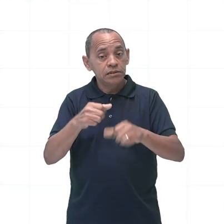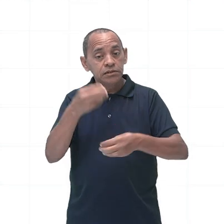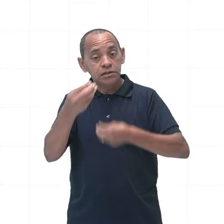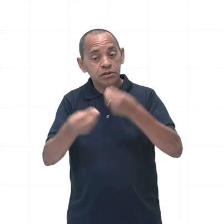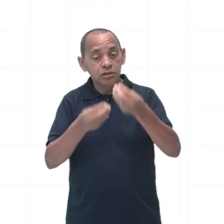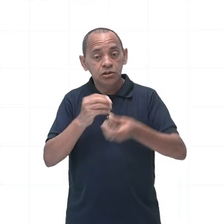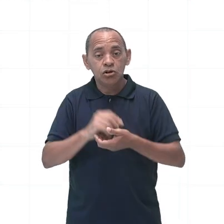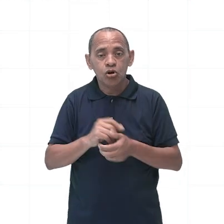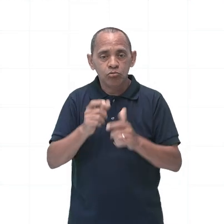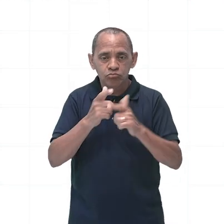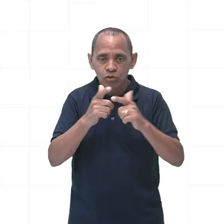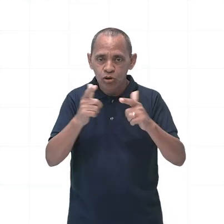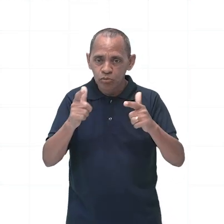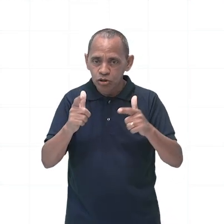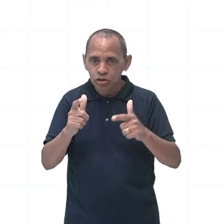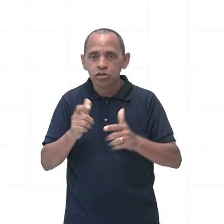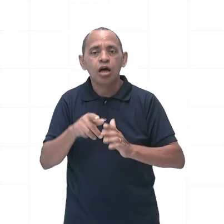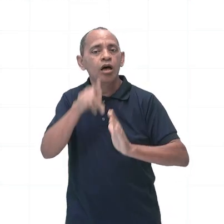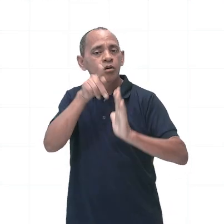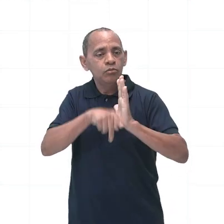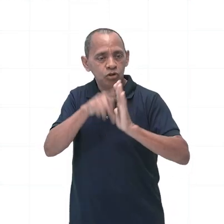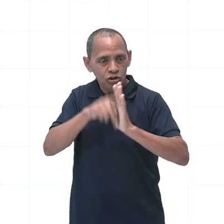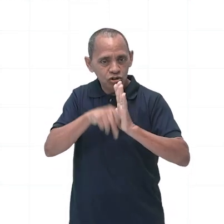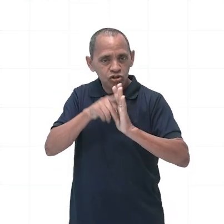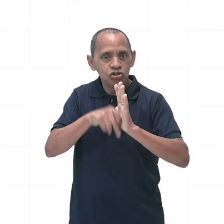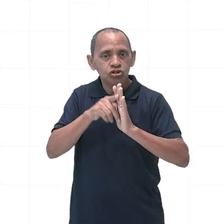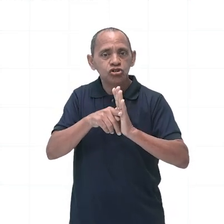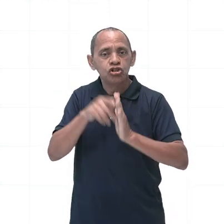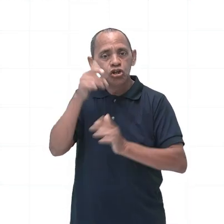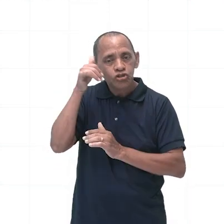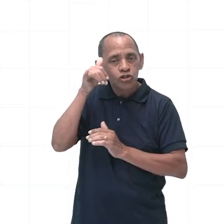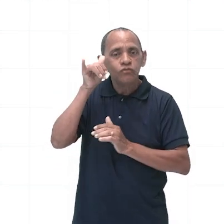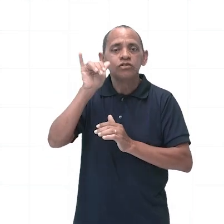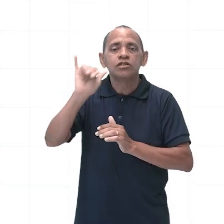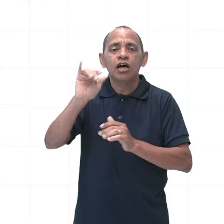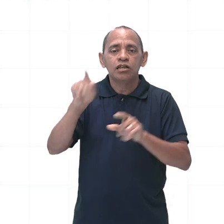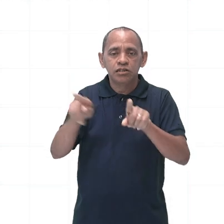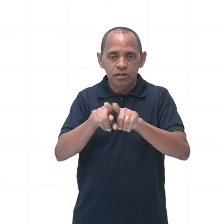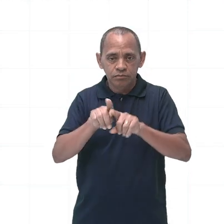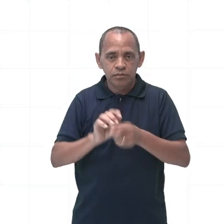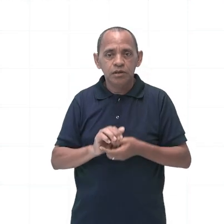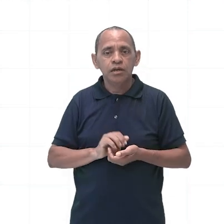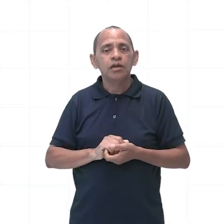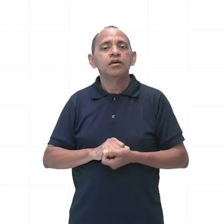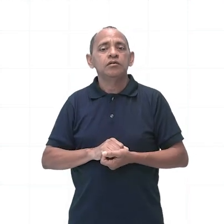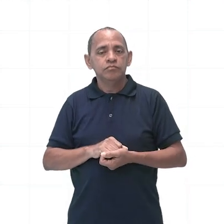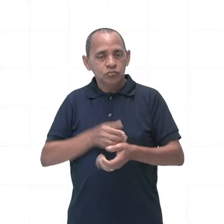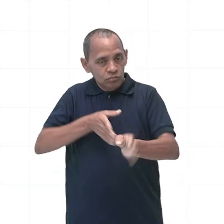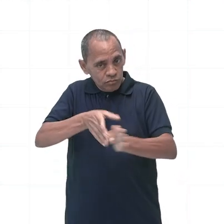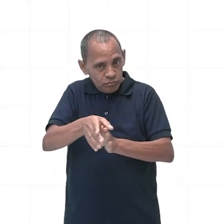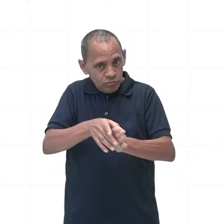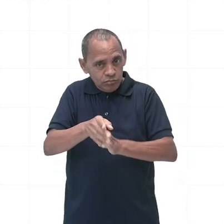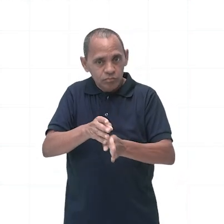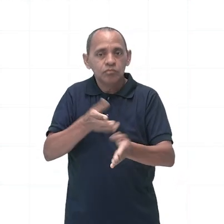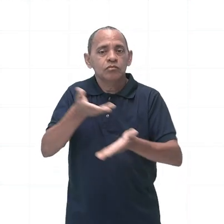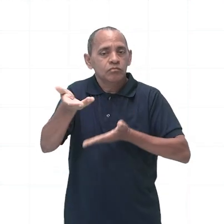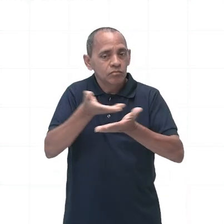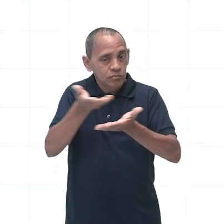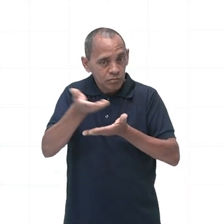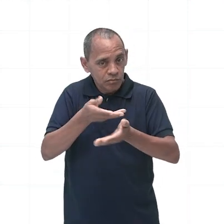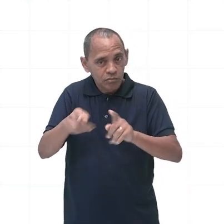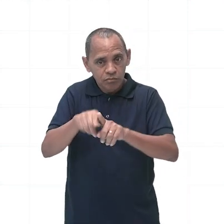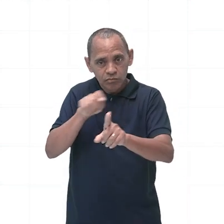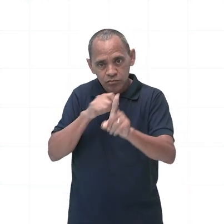promoção e ampliação de programas de prevenção, educação e assistência social que hajam na origem